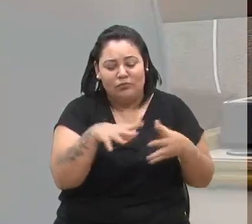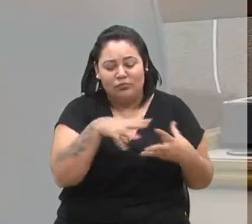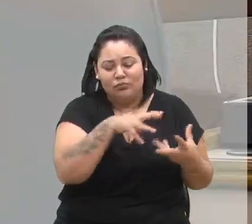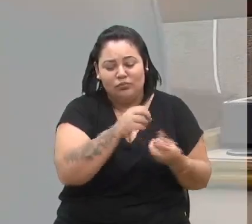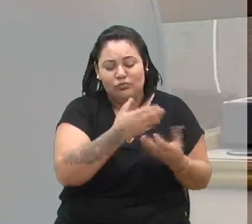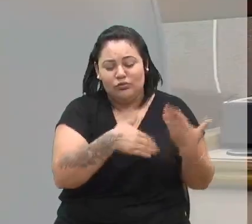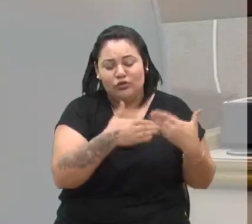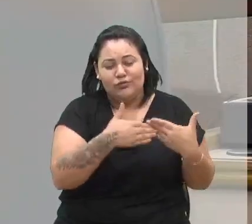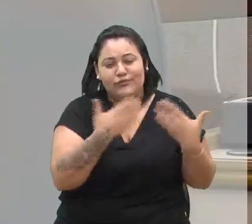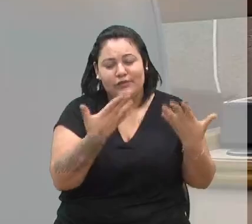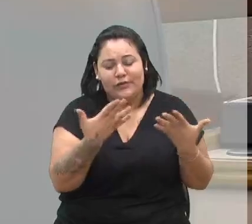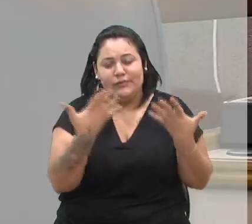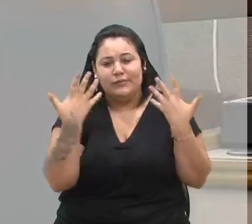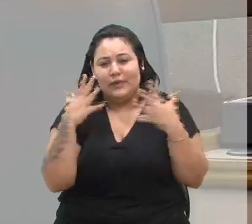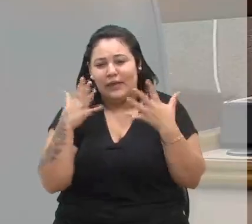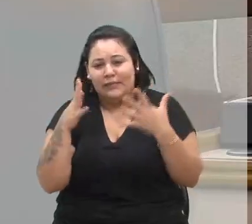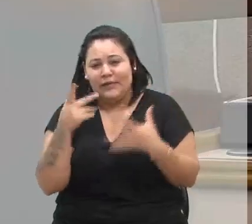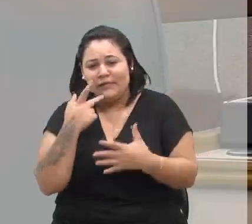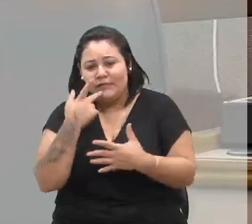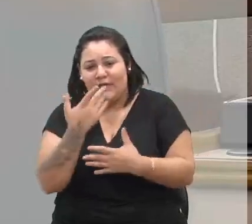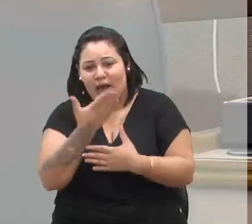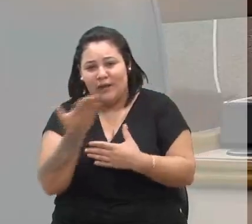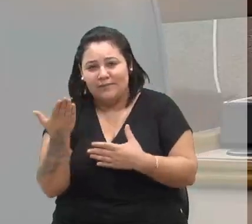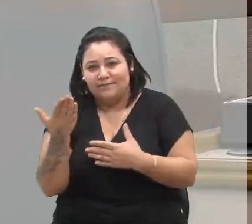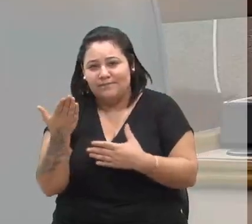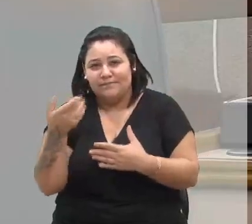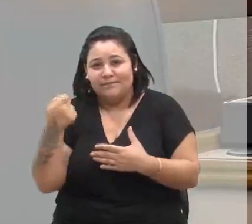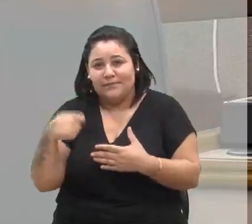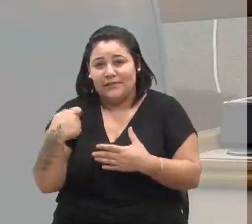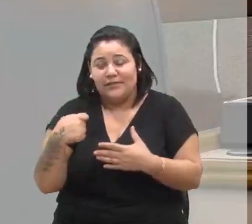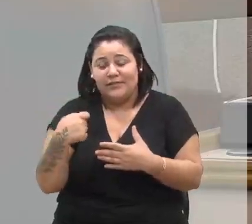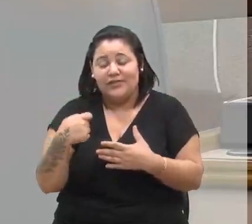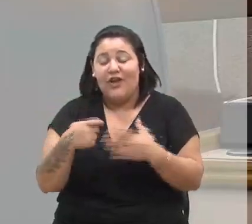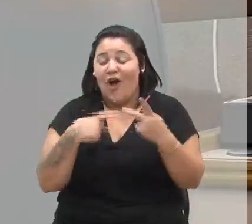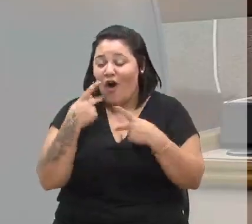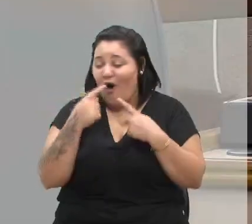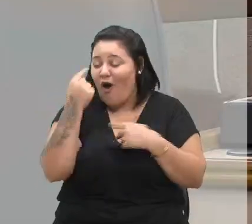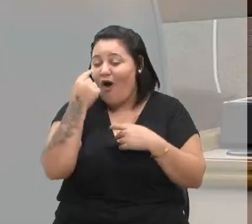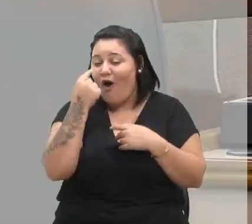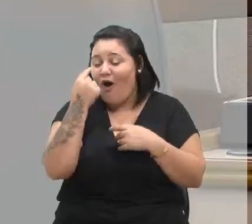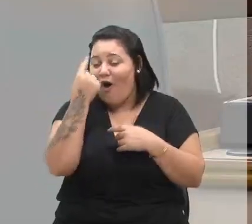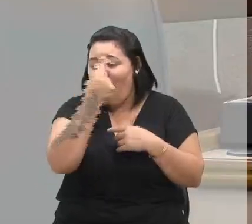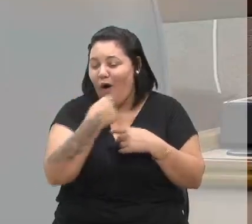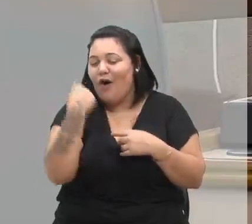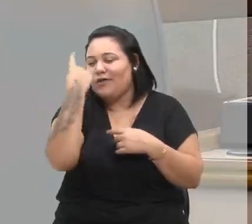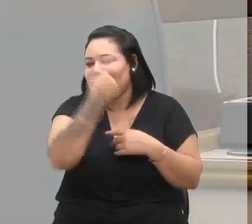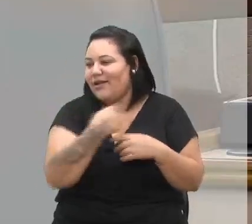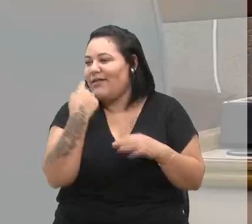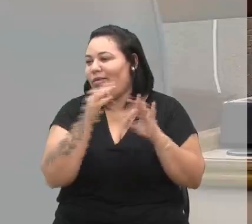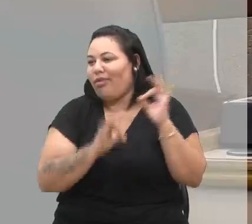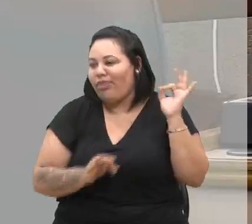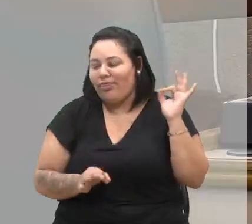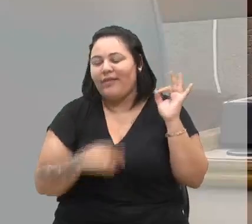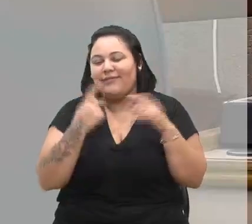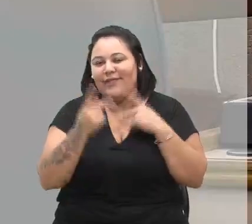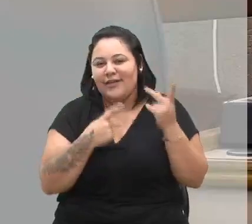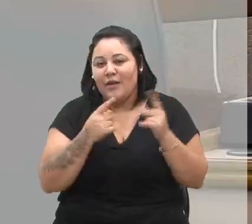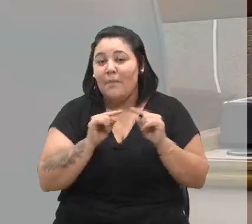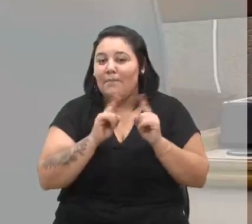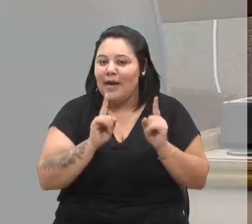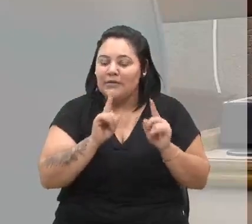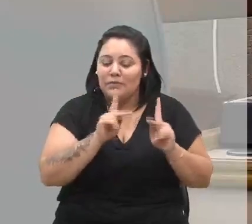por trazer o tema. Isso aí poderia ser motivo de horas e horas de debate, mas que se pense